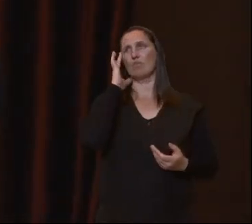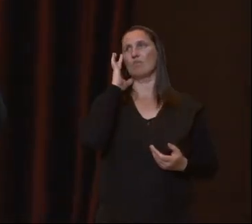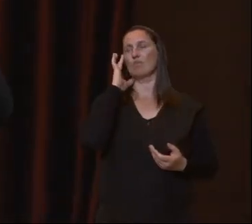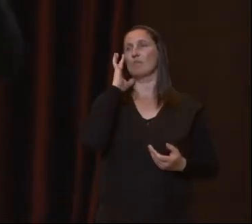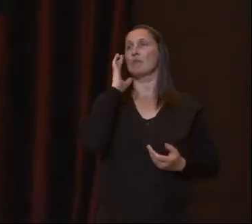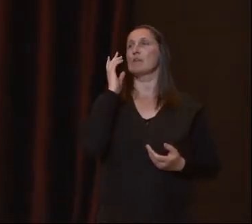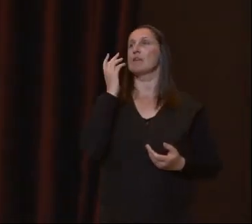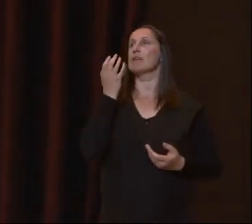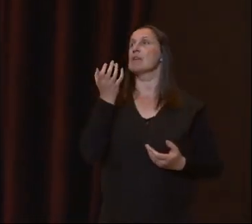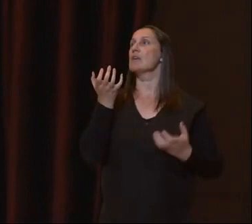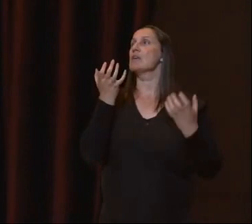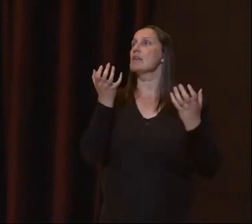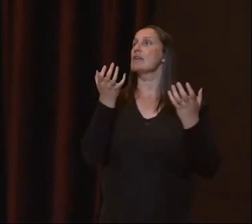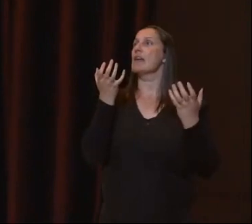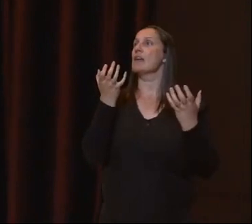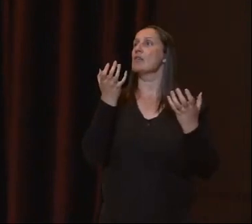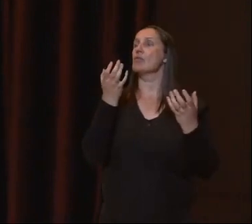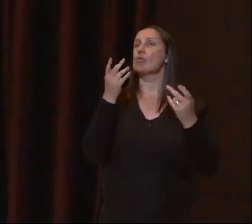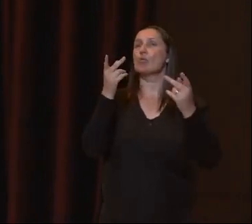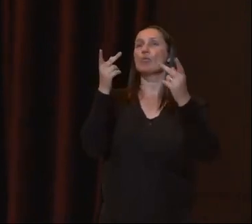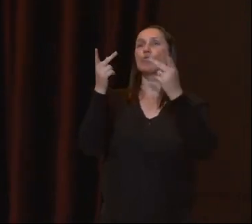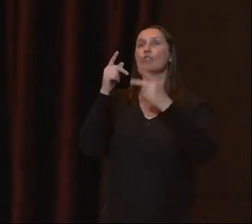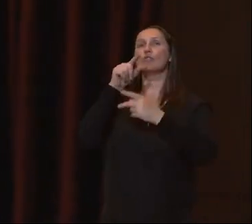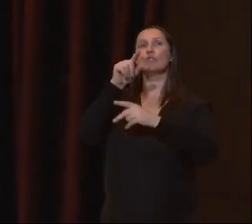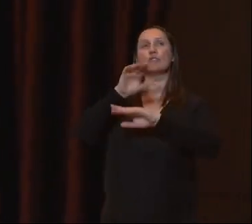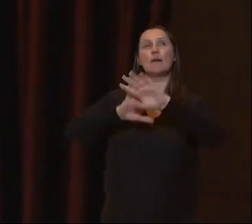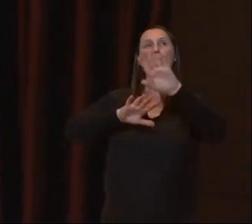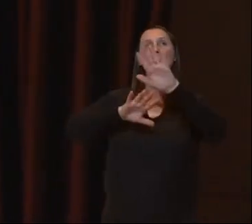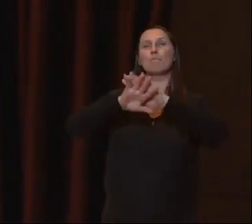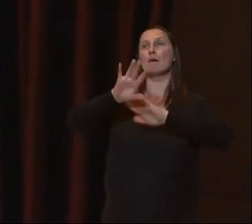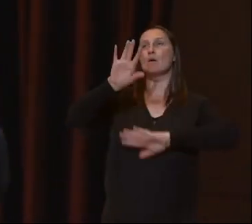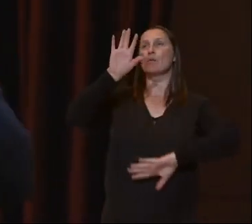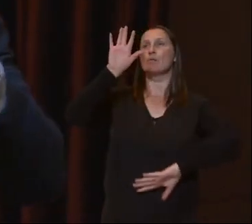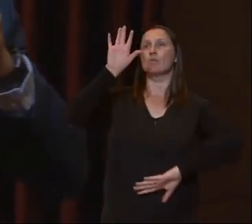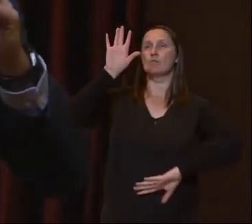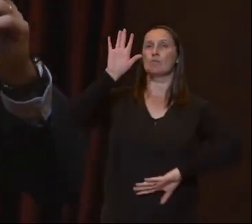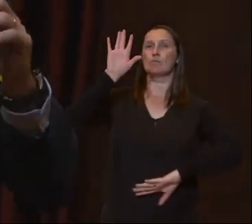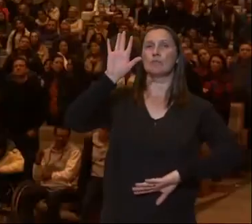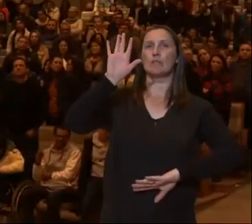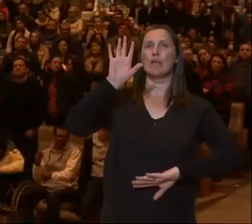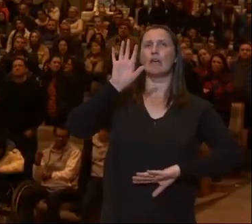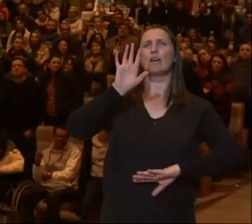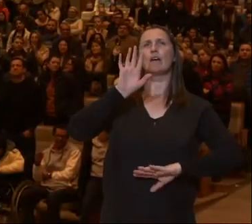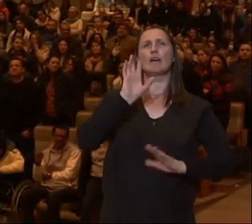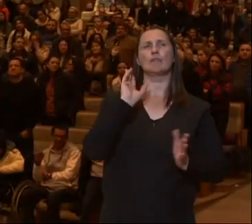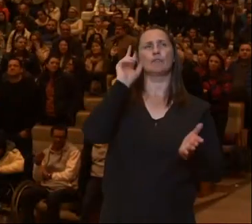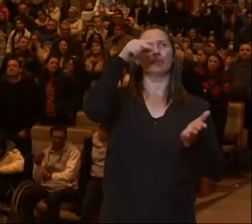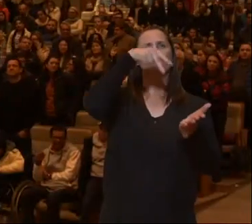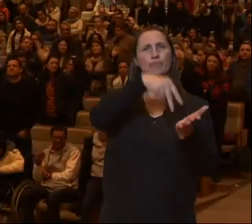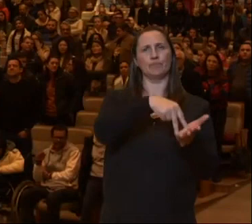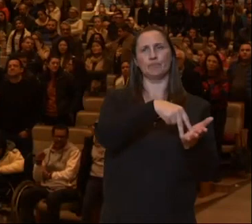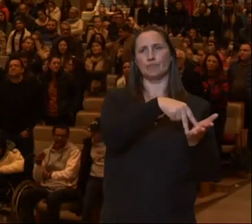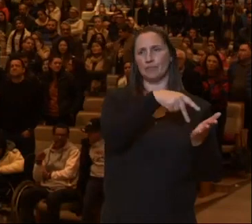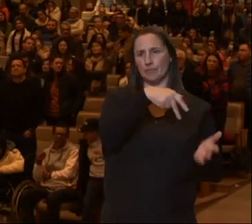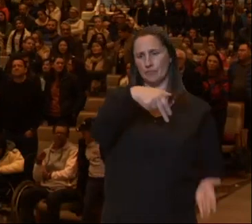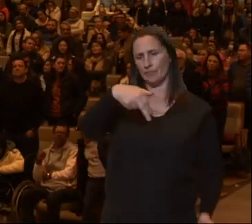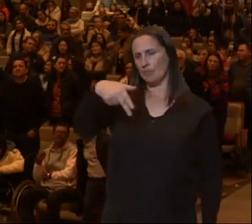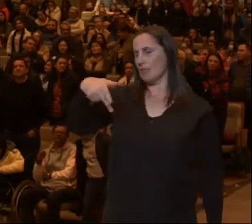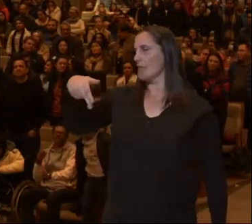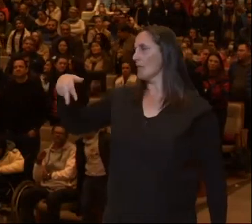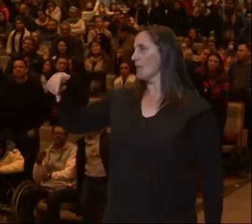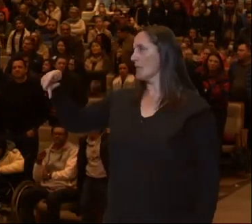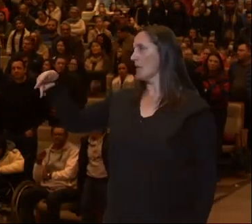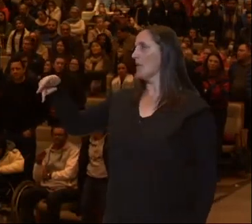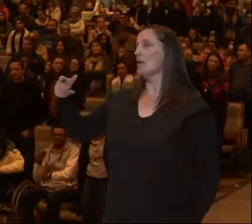Quero fazer um convite, você que estendeu sua mão e está tomando essa decisão hoje, sai do teu lugar, vem aqui para frente, a gente quer orar por